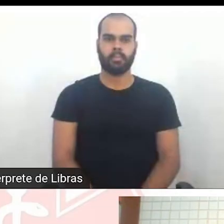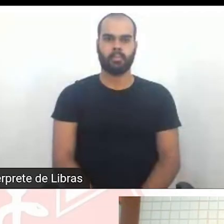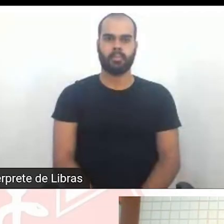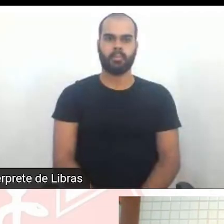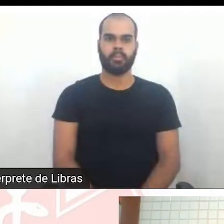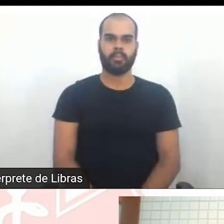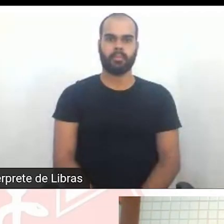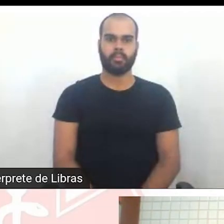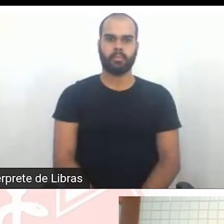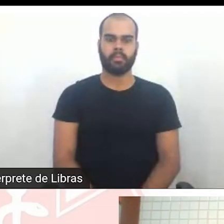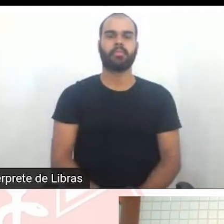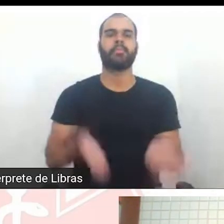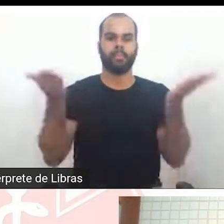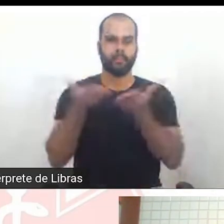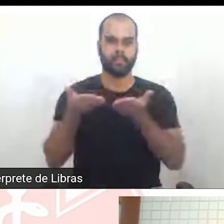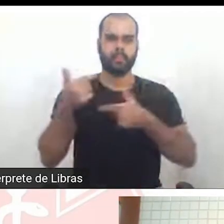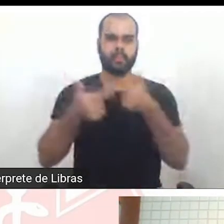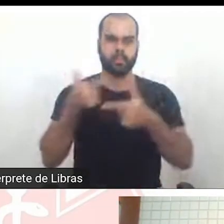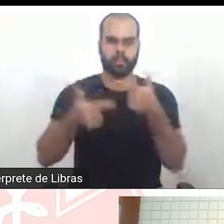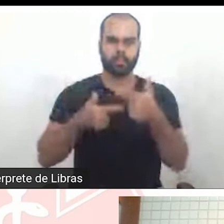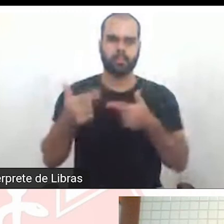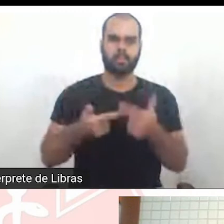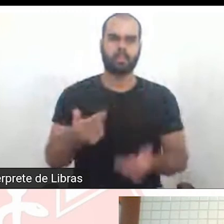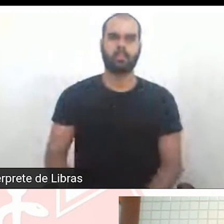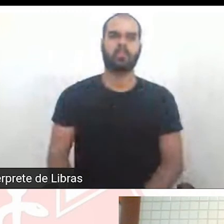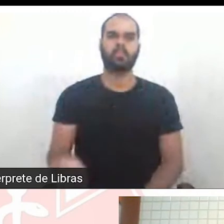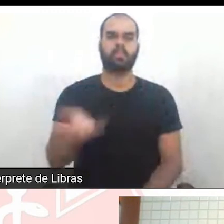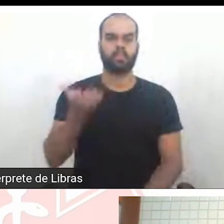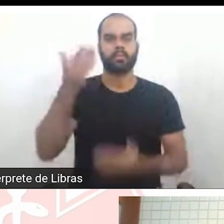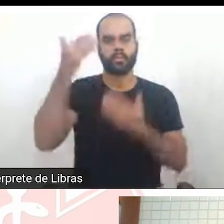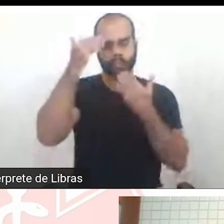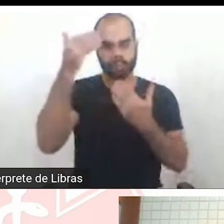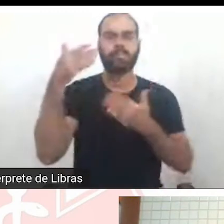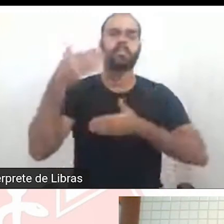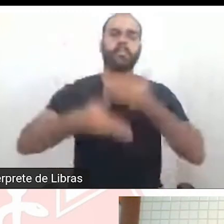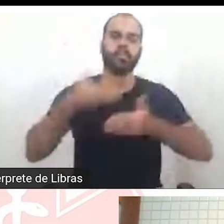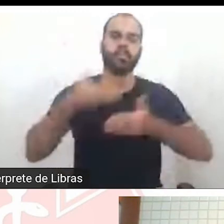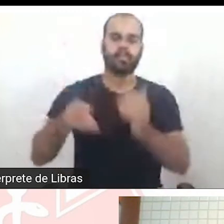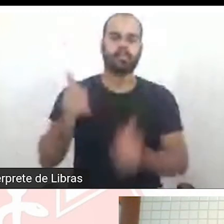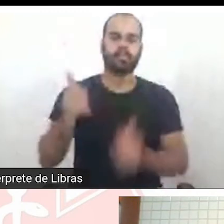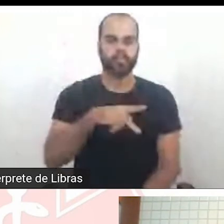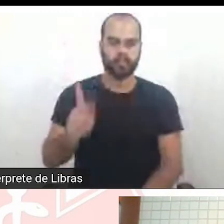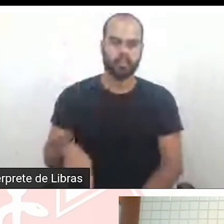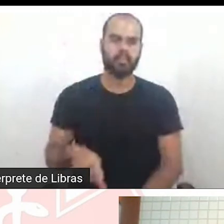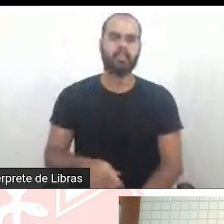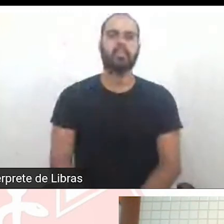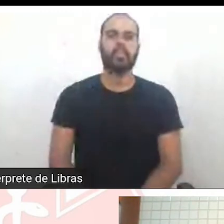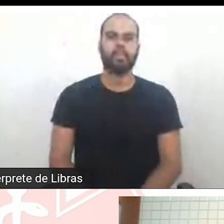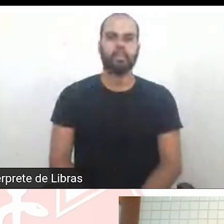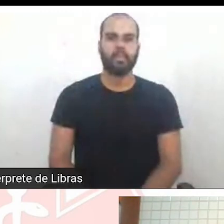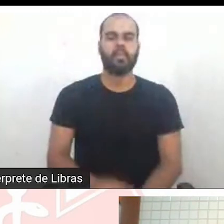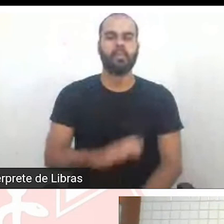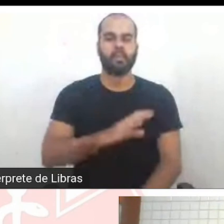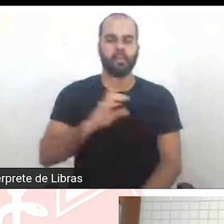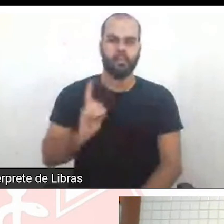Pronto, gostaria de agradecer a sua participação. Você é uma das coordenadoras gostaria de agradecer a sua participação e